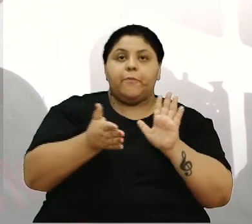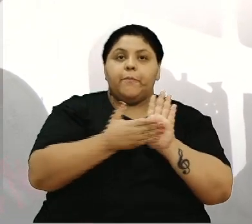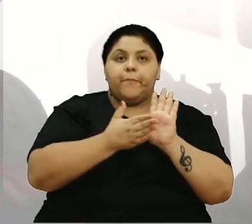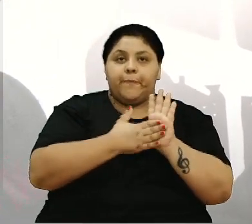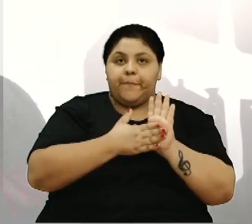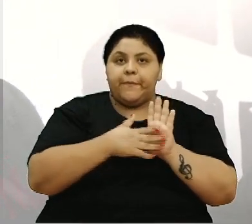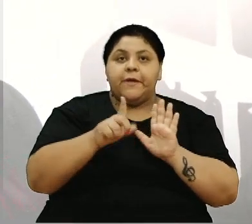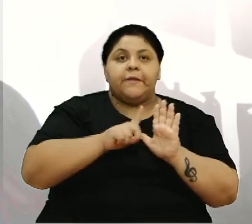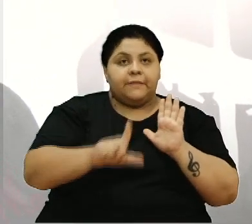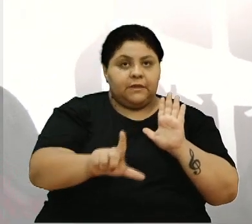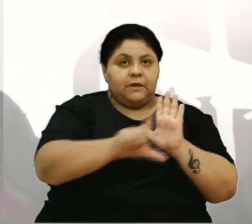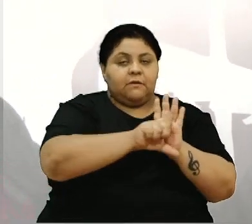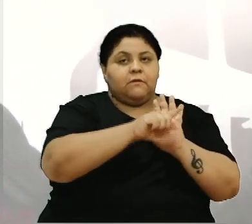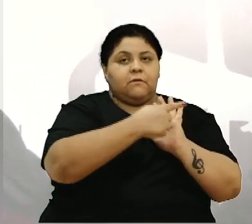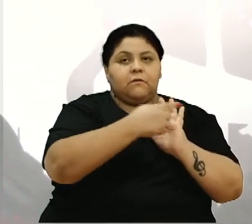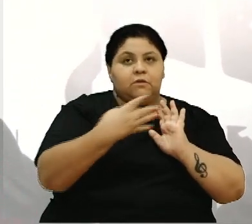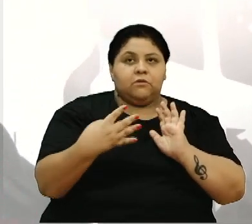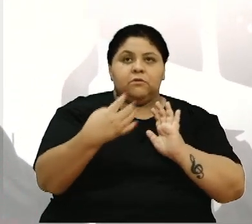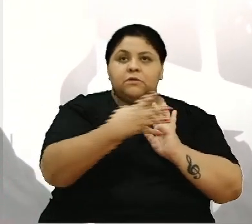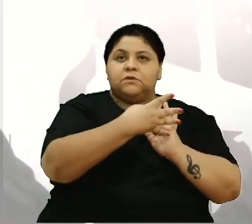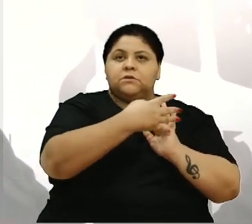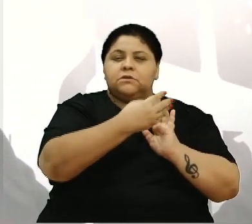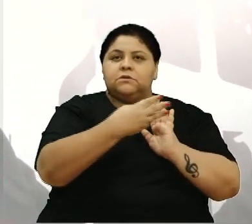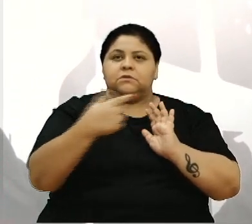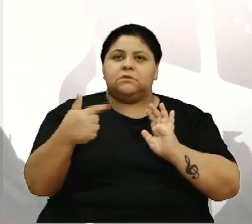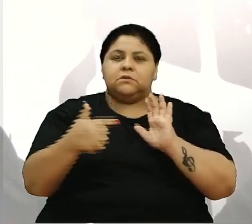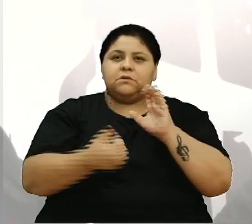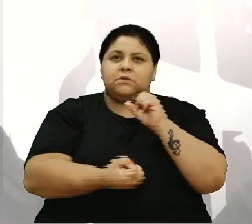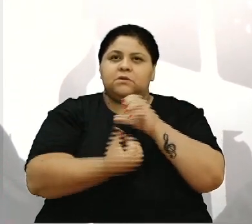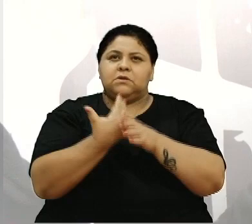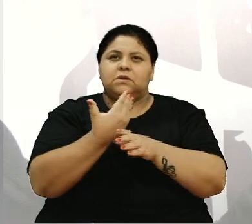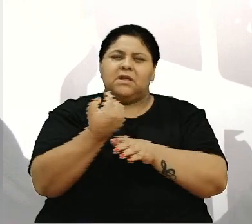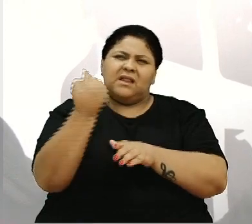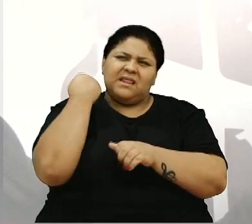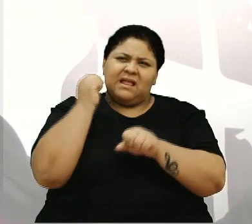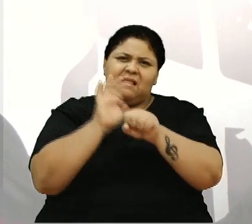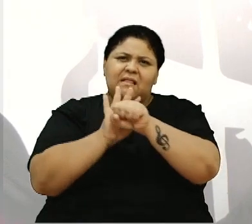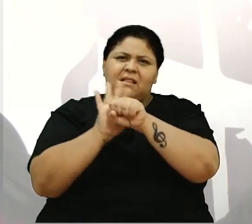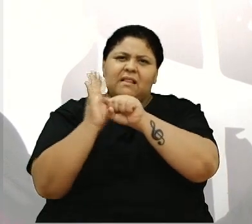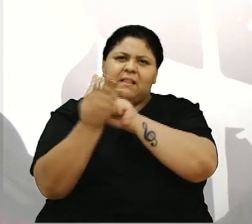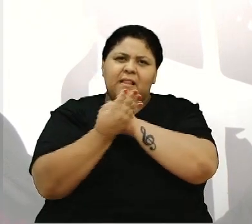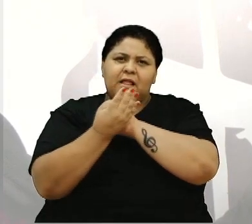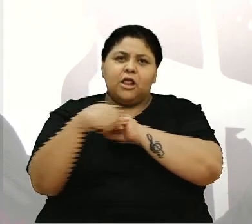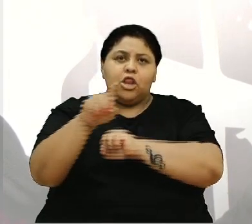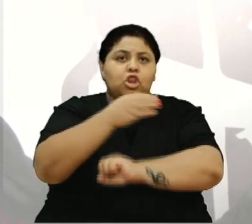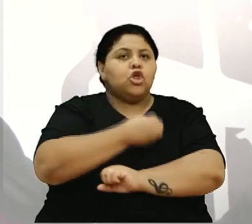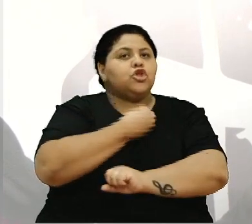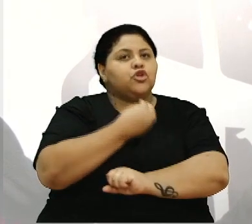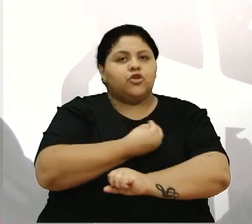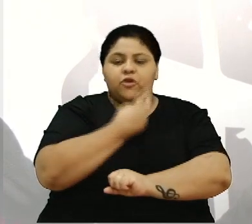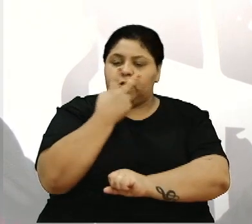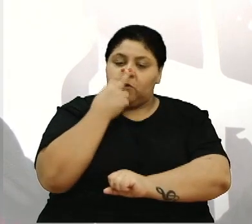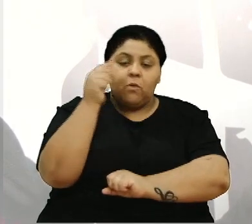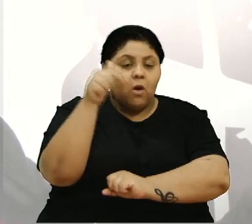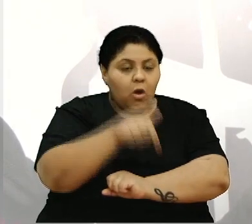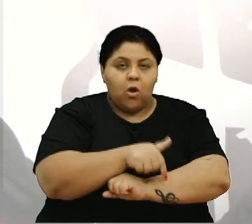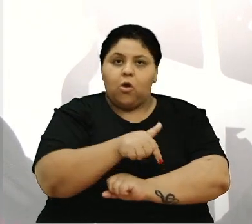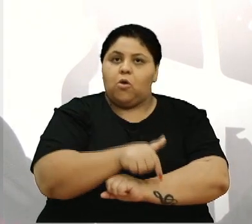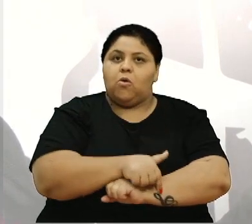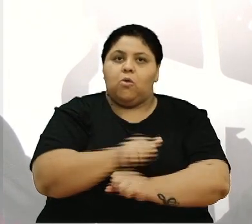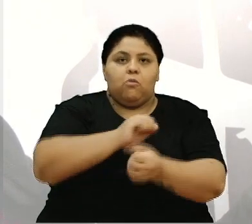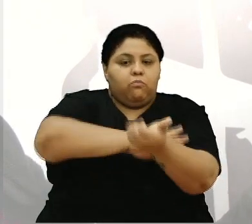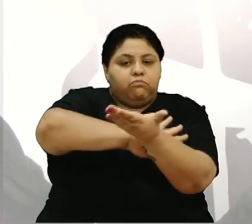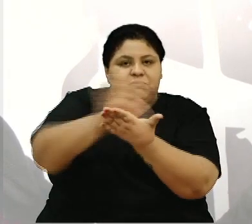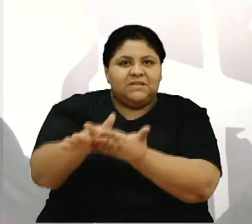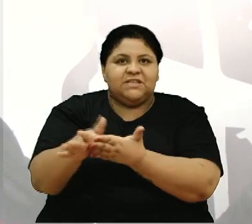Existe essa lei, 14.437, surgiu lá na época da pandemia, e nós estamos vivendo as mesmas condições de tragédia nesse